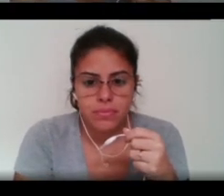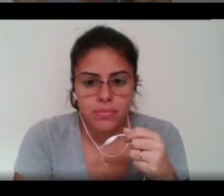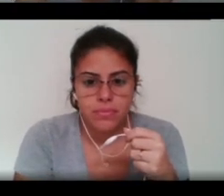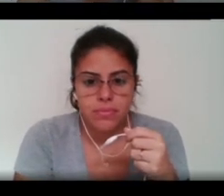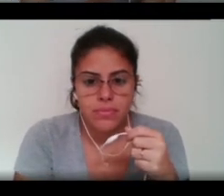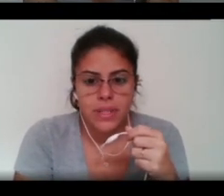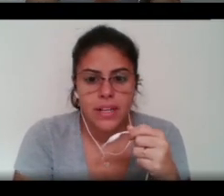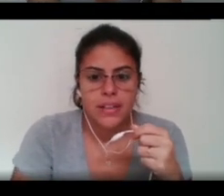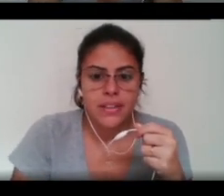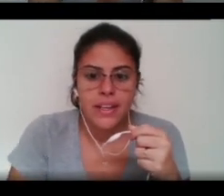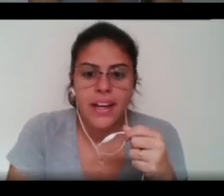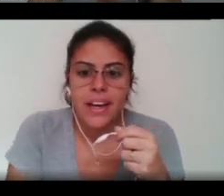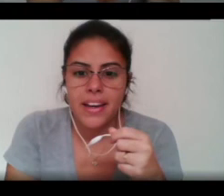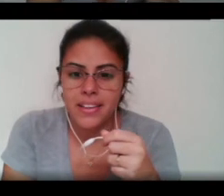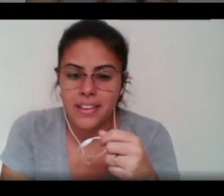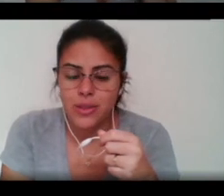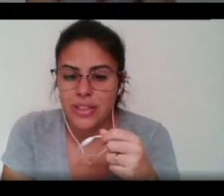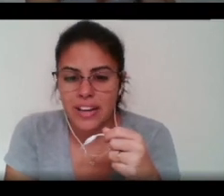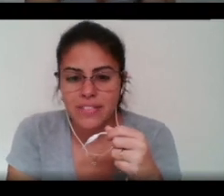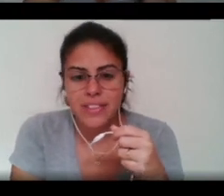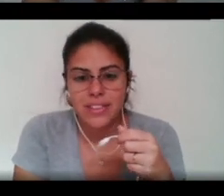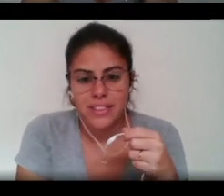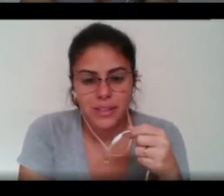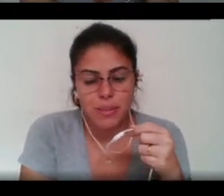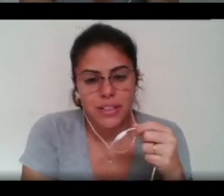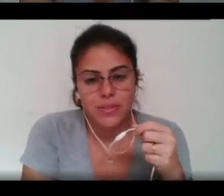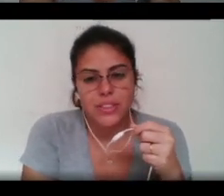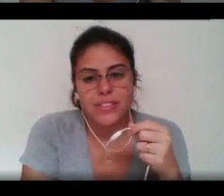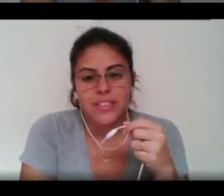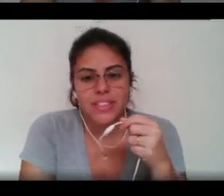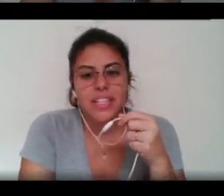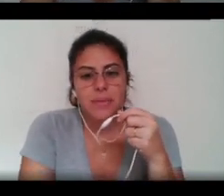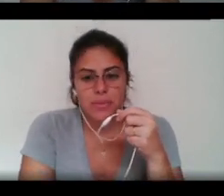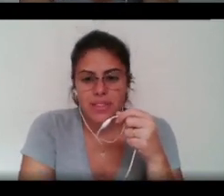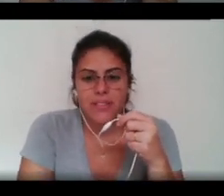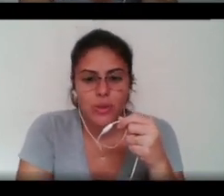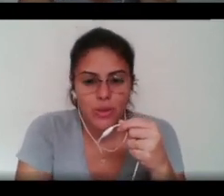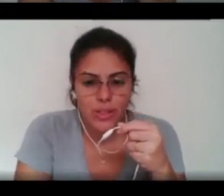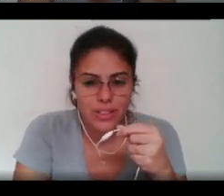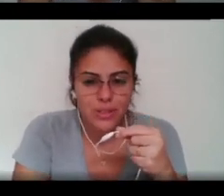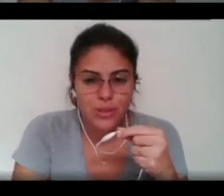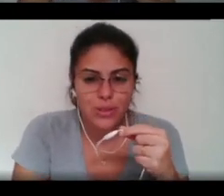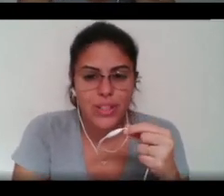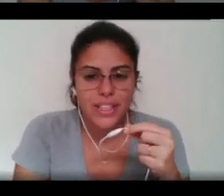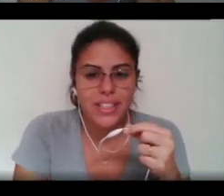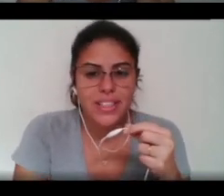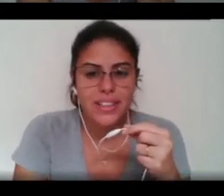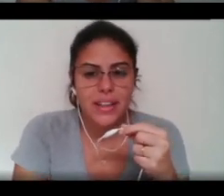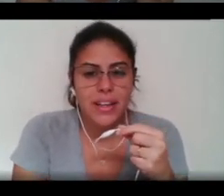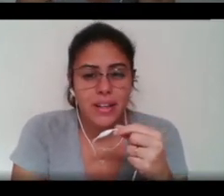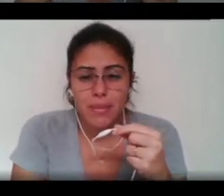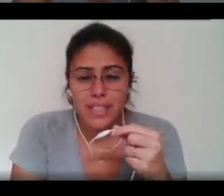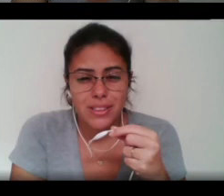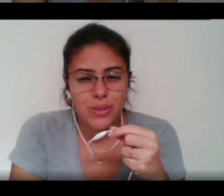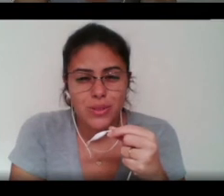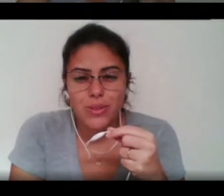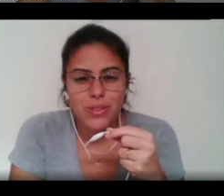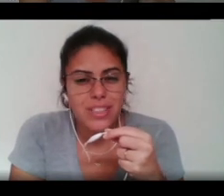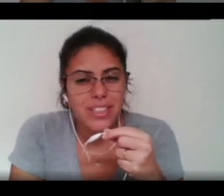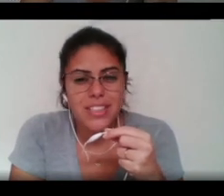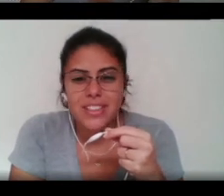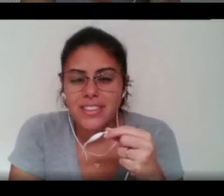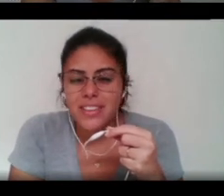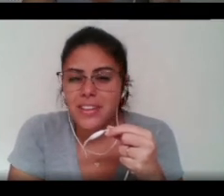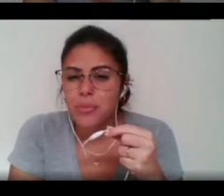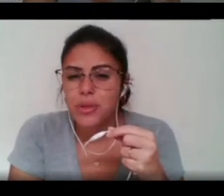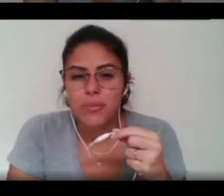Eu estava esperando você fazer, né? Porque você estava colocando tudo aí, mas eu não consegui entender muito bem esse